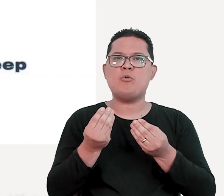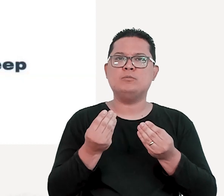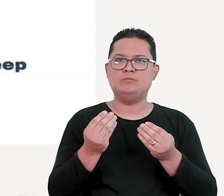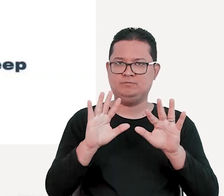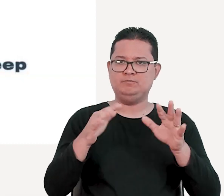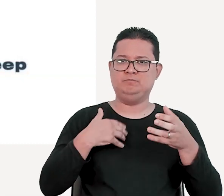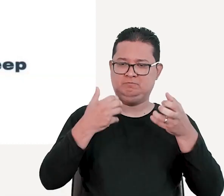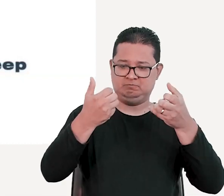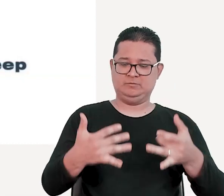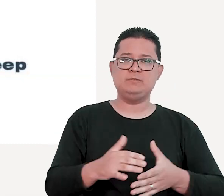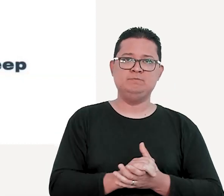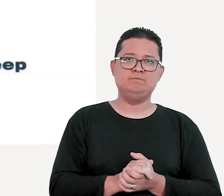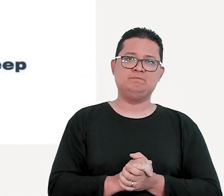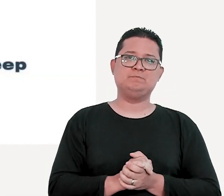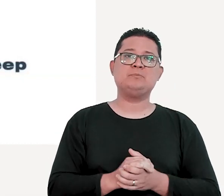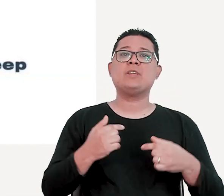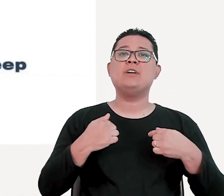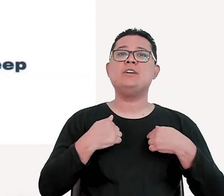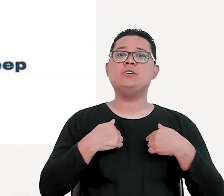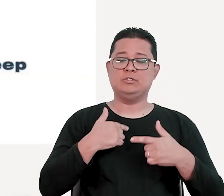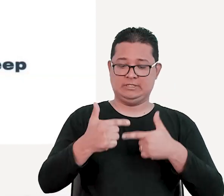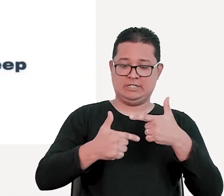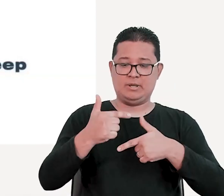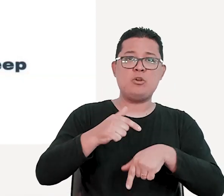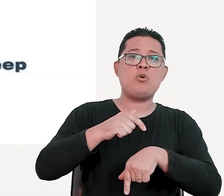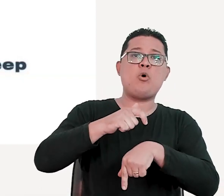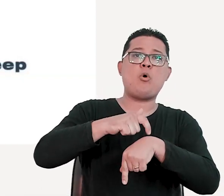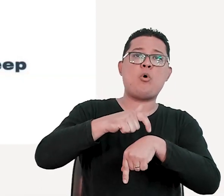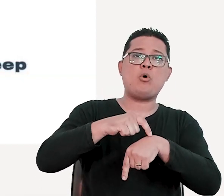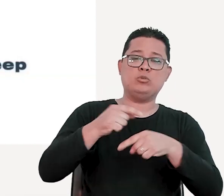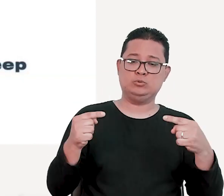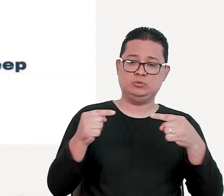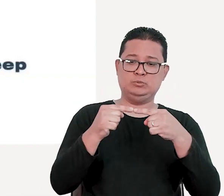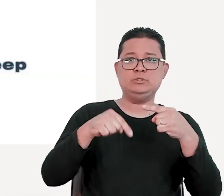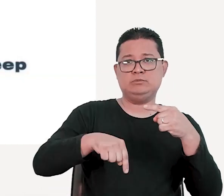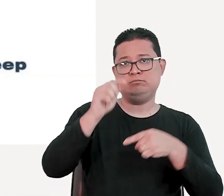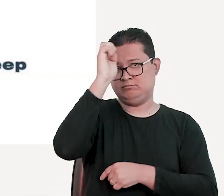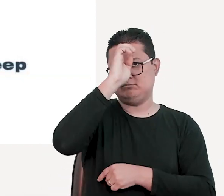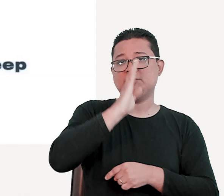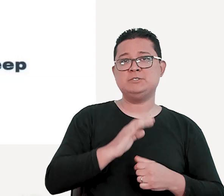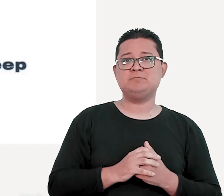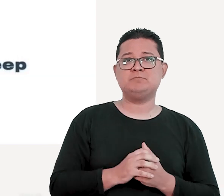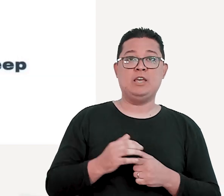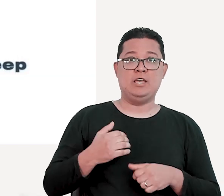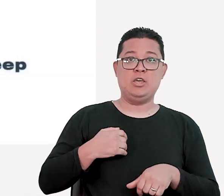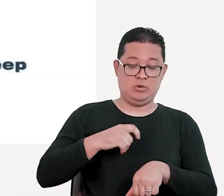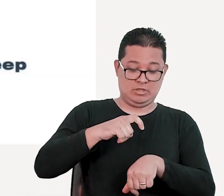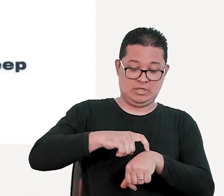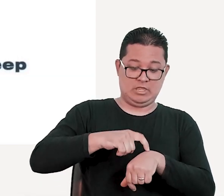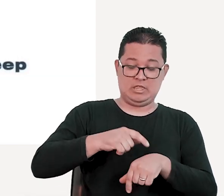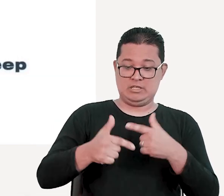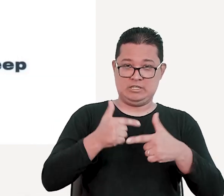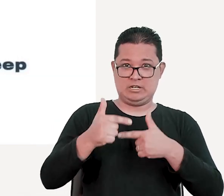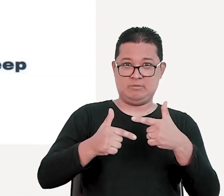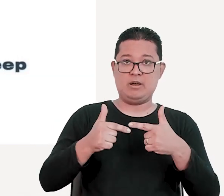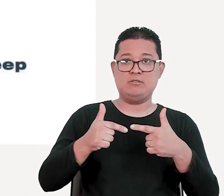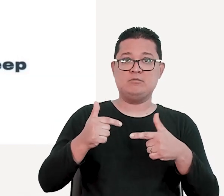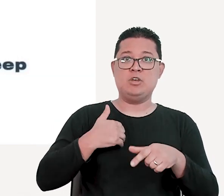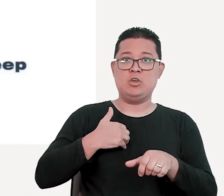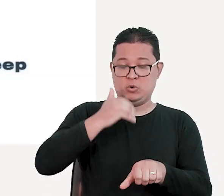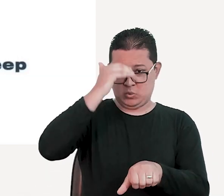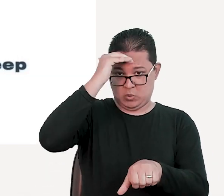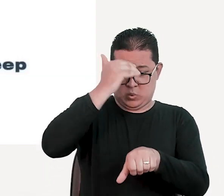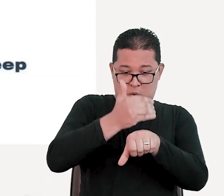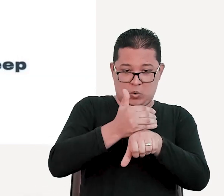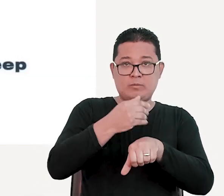eu faço horário do Brasil, gente. Eu não faço o horário lá de fora, tá? Porque muita gente acha que por causa do fuso, eu acabo fazendo horário lá de fora,